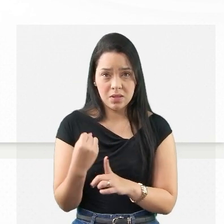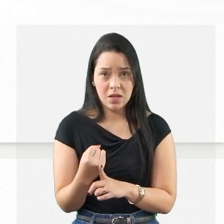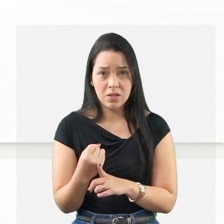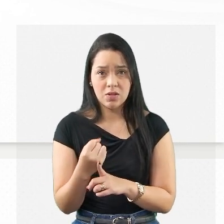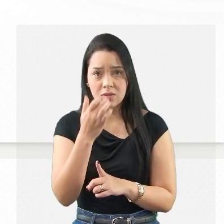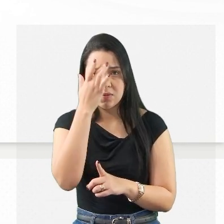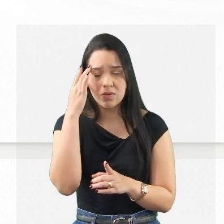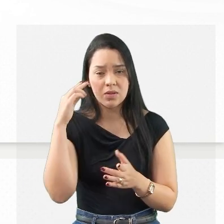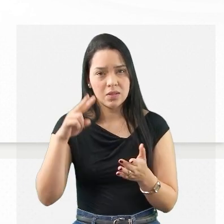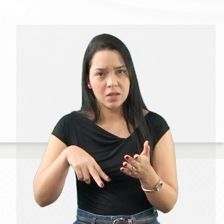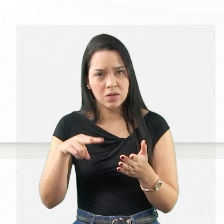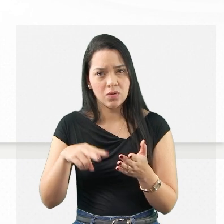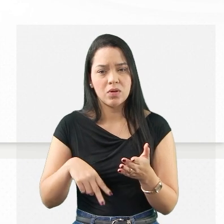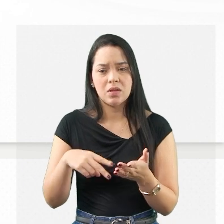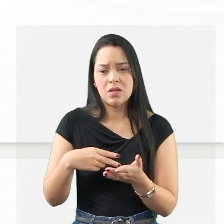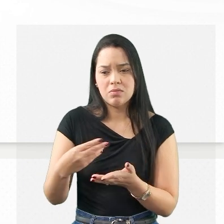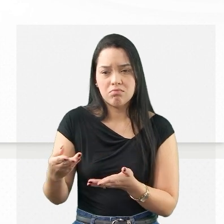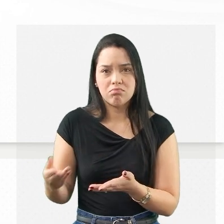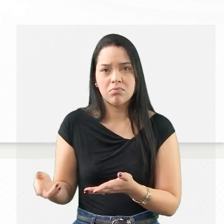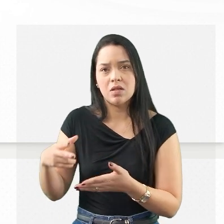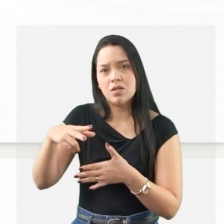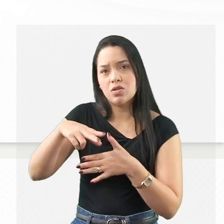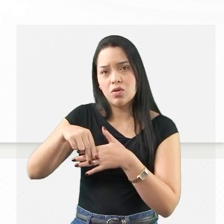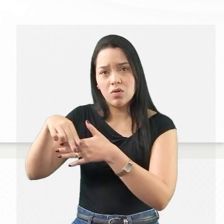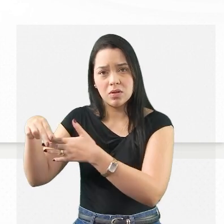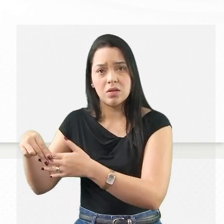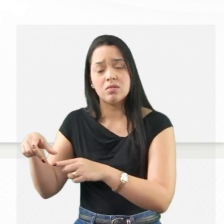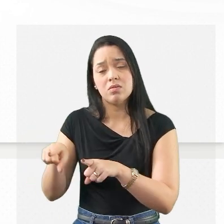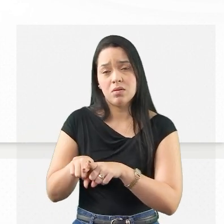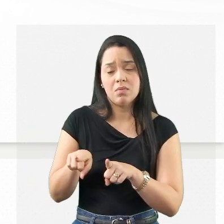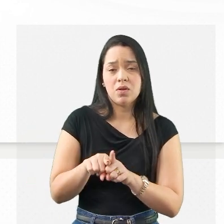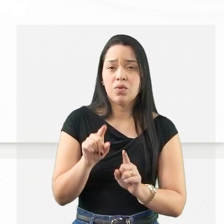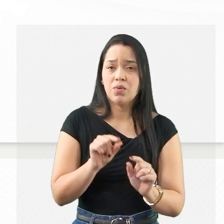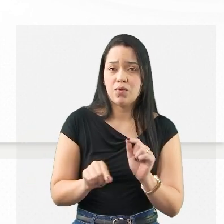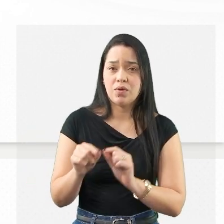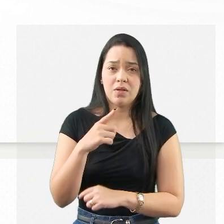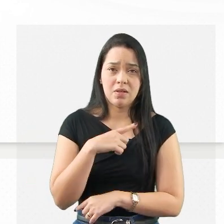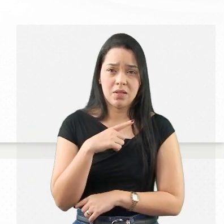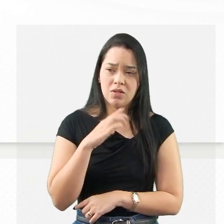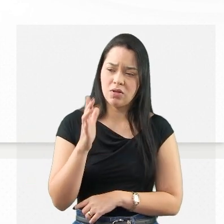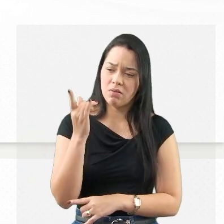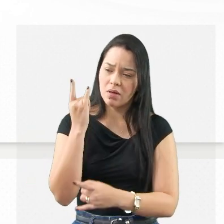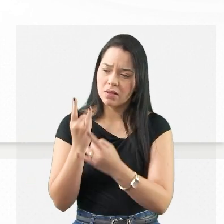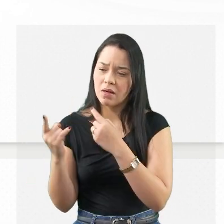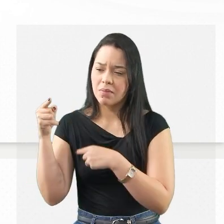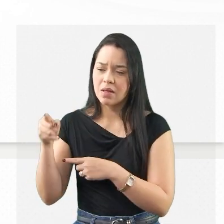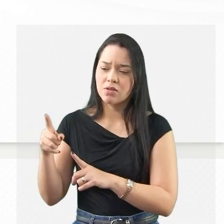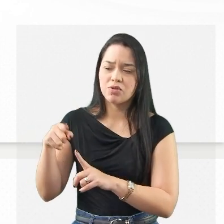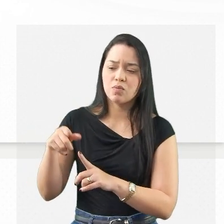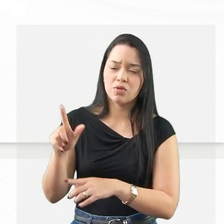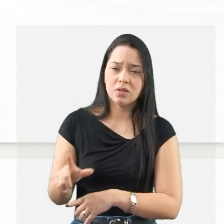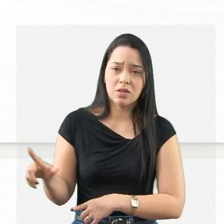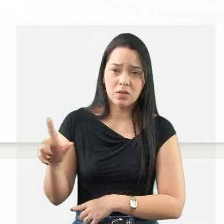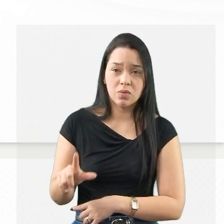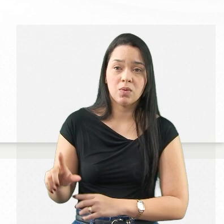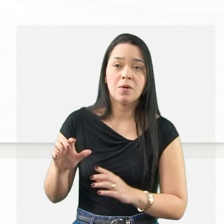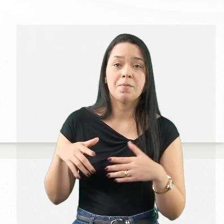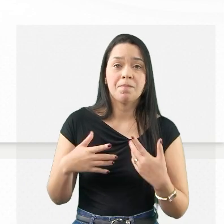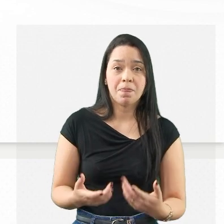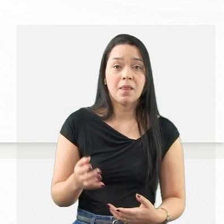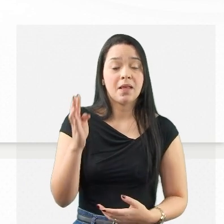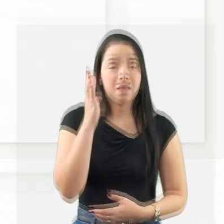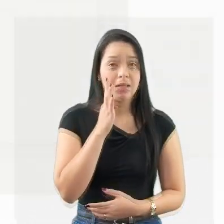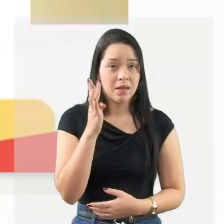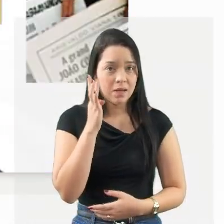leitores desses folhetos, desse cordel, isso chama mais atenção ainda e atrai o leitor para esse tipo de literatura. Então é algo bem